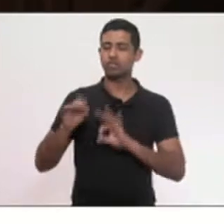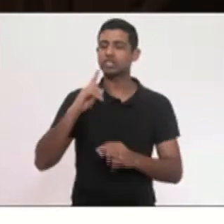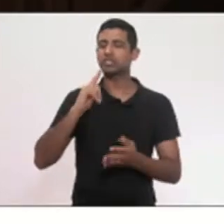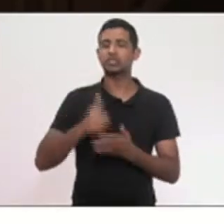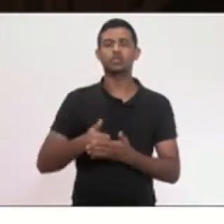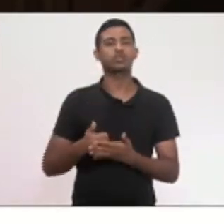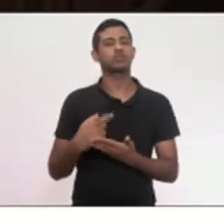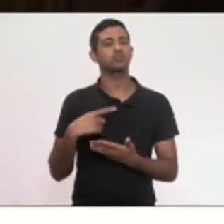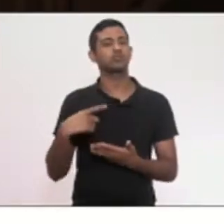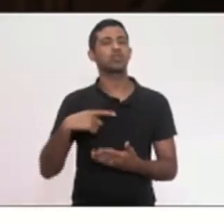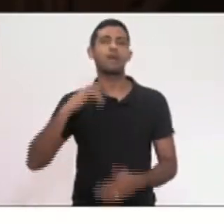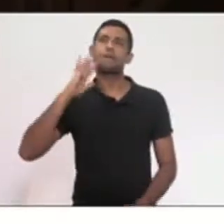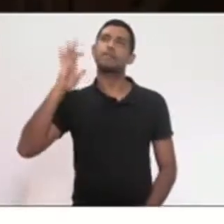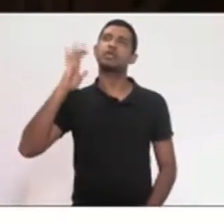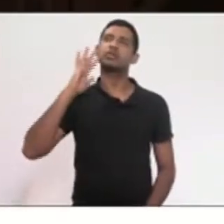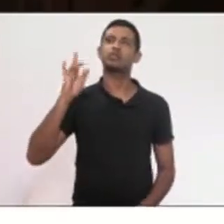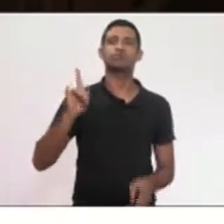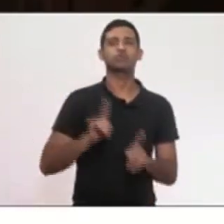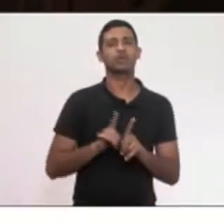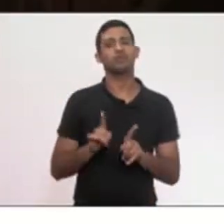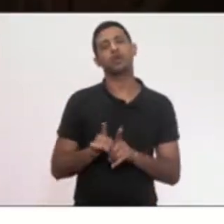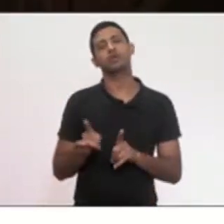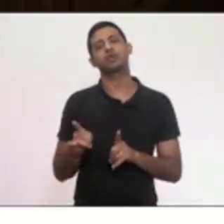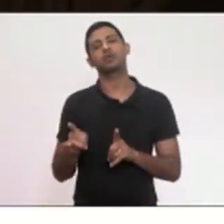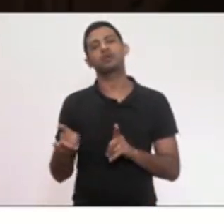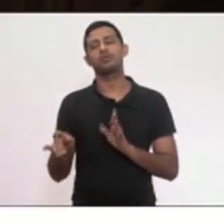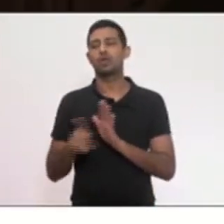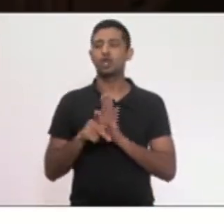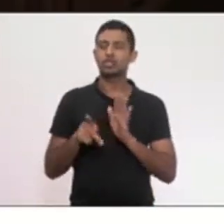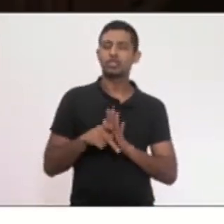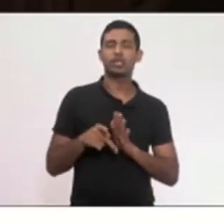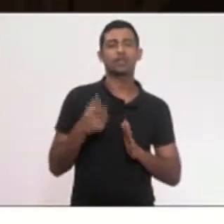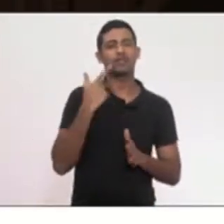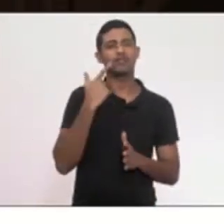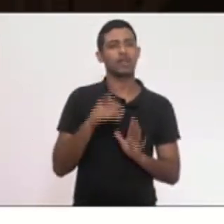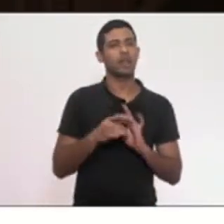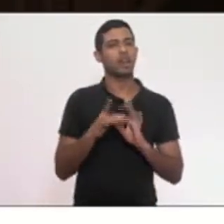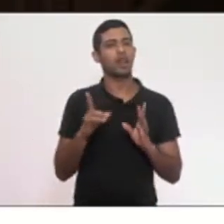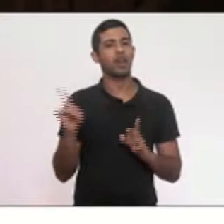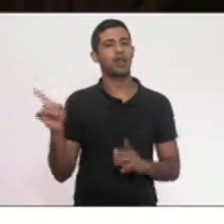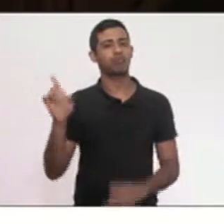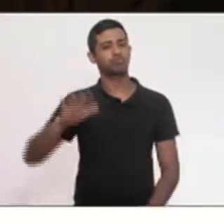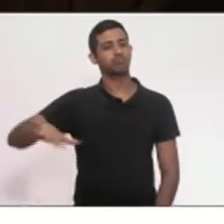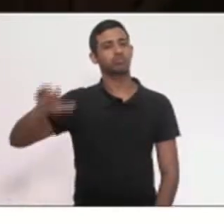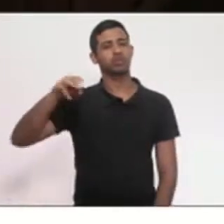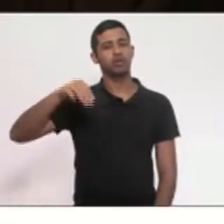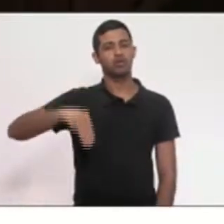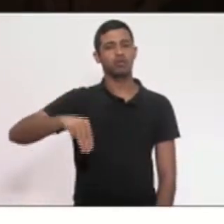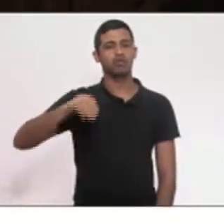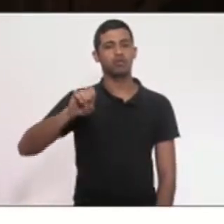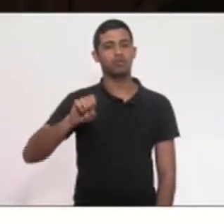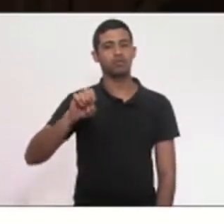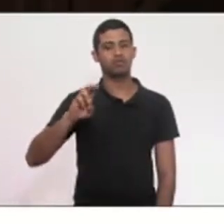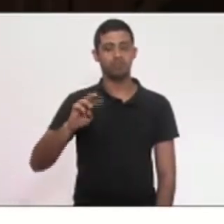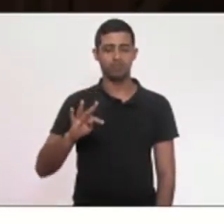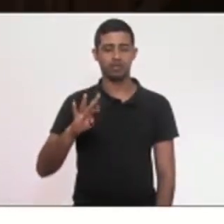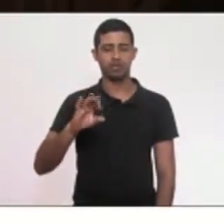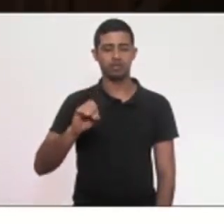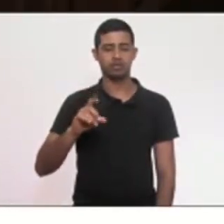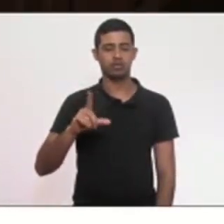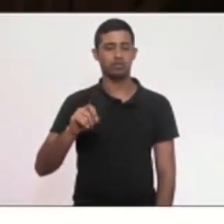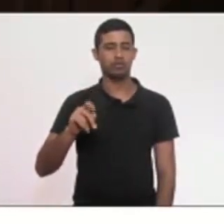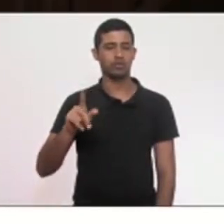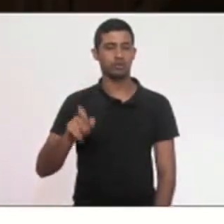do processo de reflexão, do processo de deliberação sobre as questões metropolitanas. Isso dito, feita